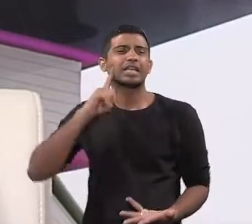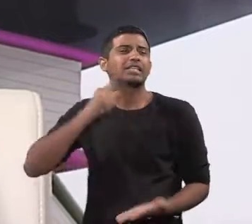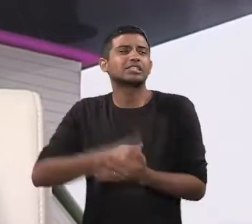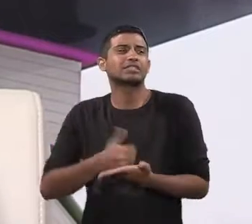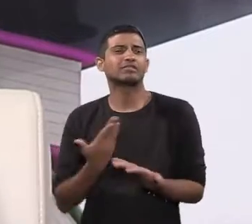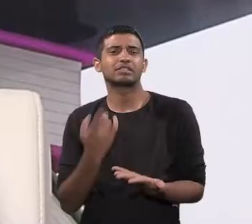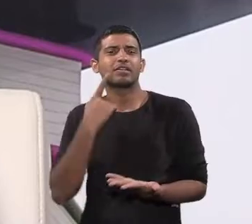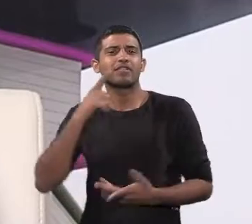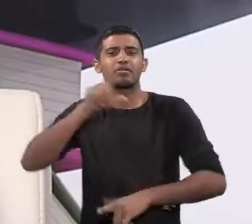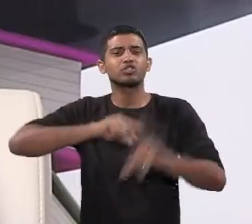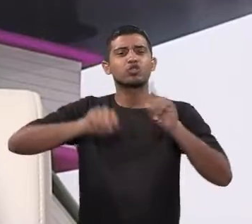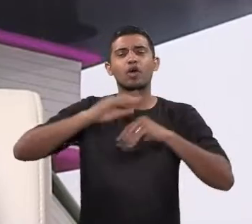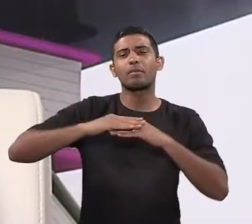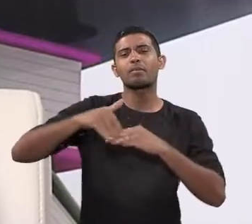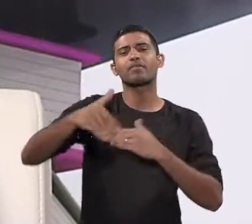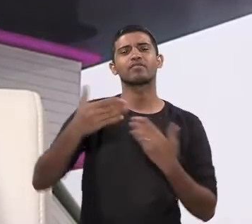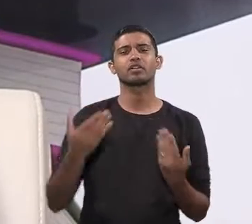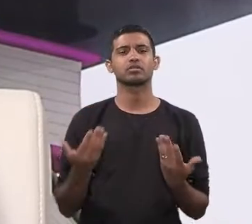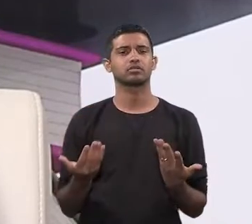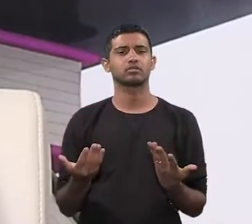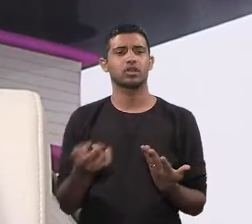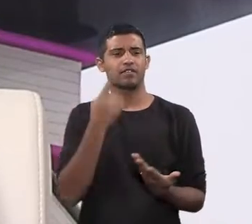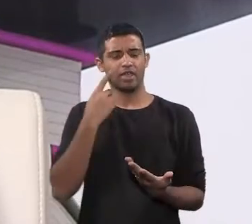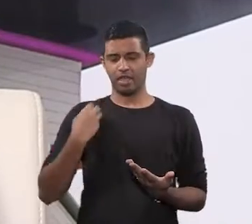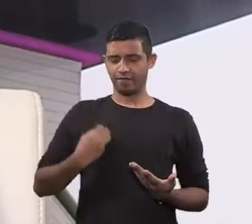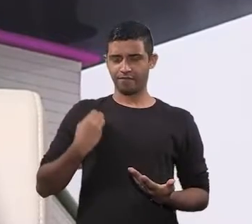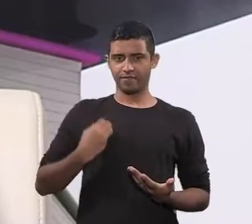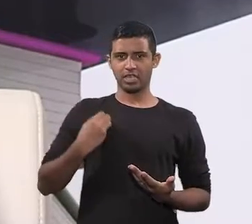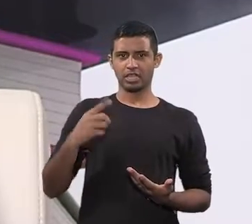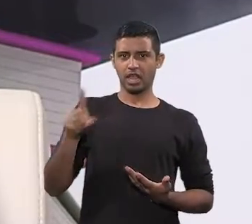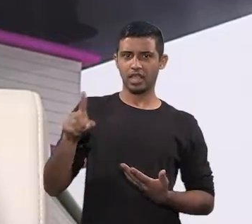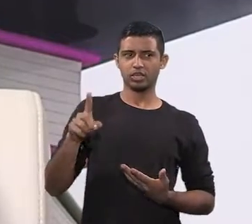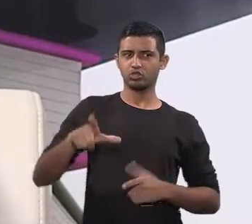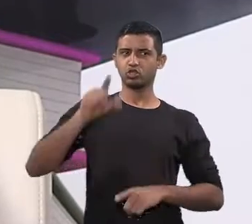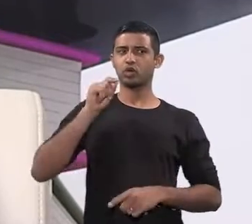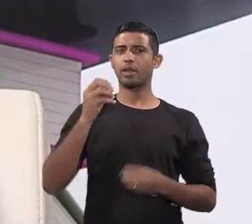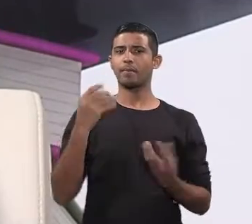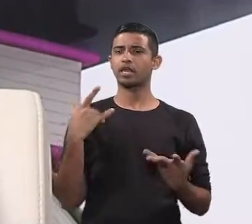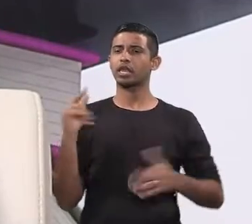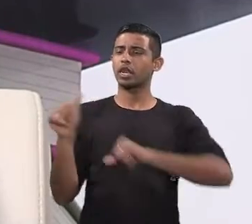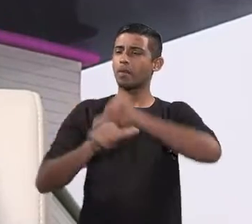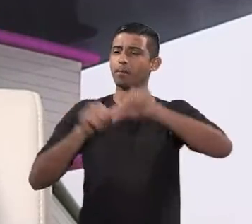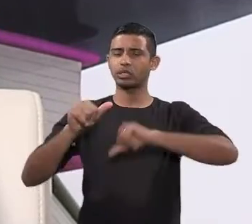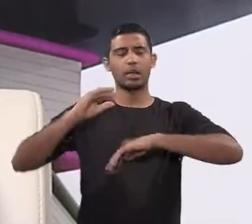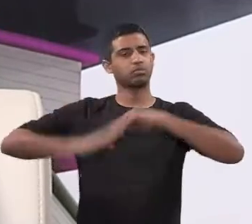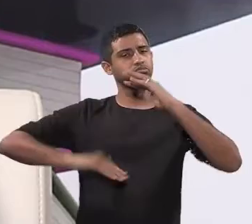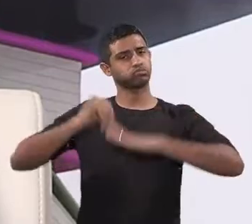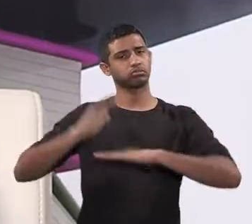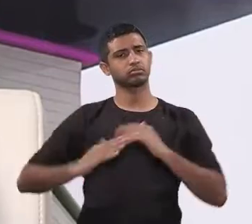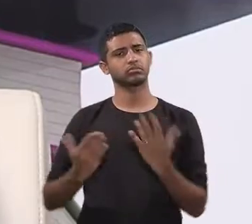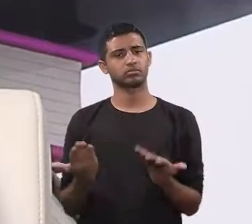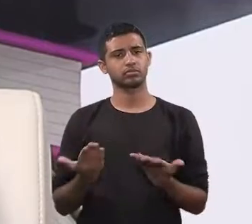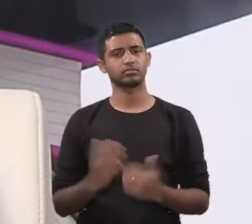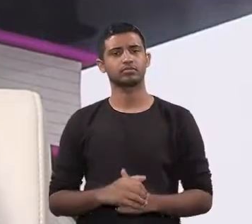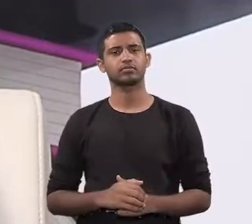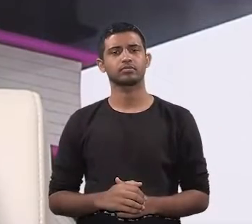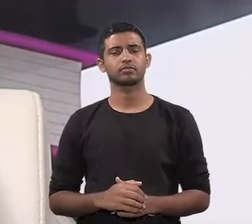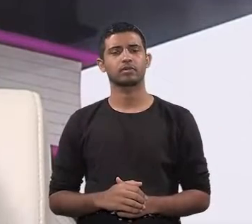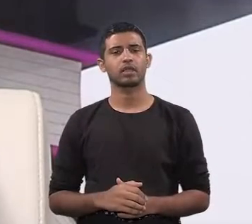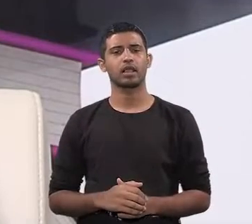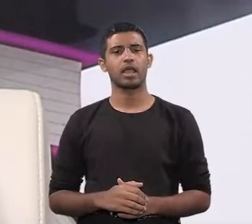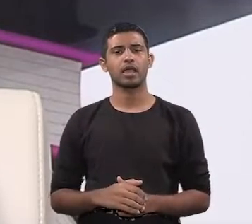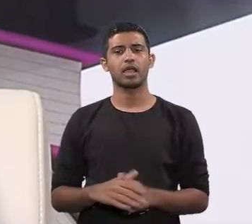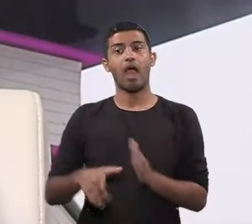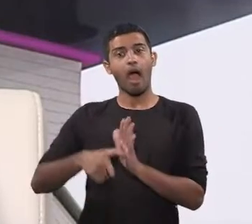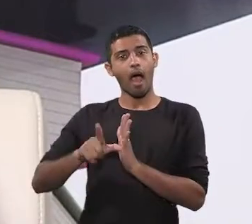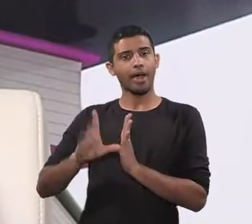escolhas que ele vai realizar dentro daquele processo, é um estilo de vida que ele vai escolher para se tornar, de fato, um profissional. E aí, quando ele